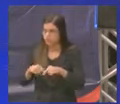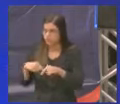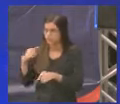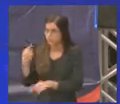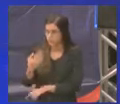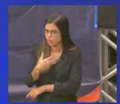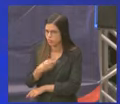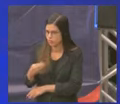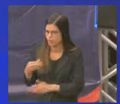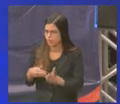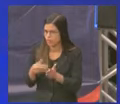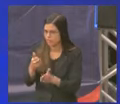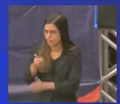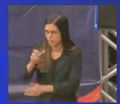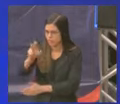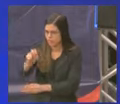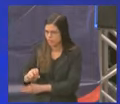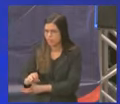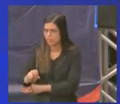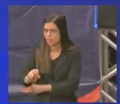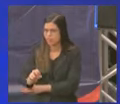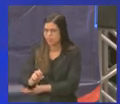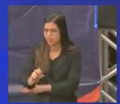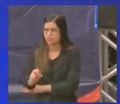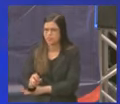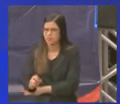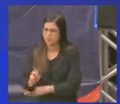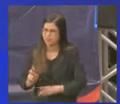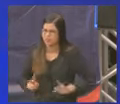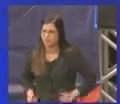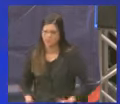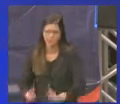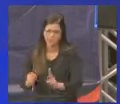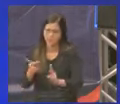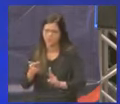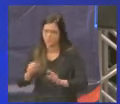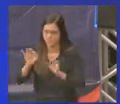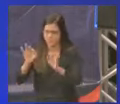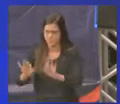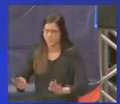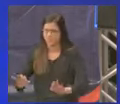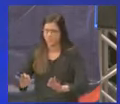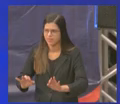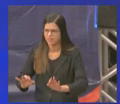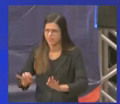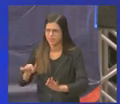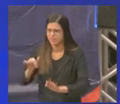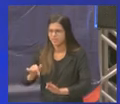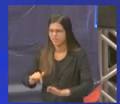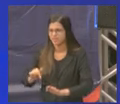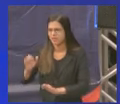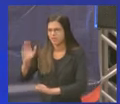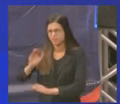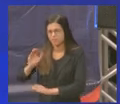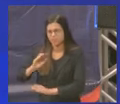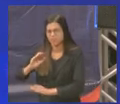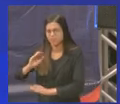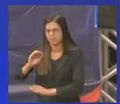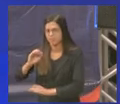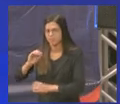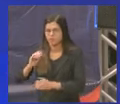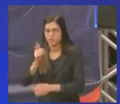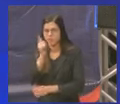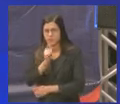150. E até onde vai isso? A gente não tem certeza. Há controvérsias em ciência de até onde a gente pode aumentar